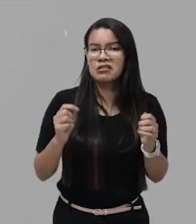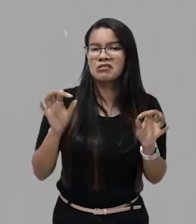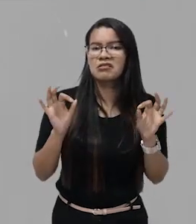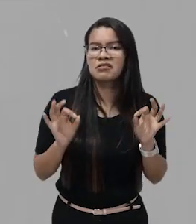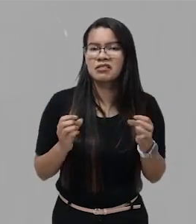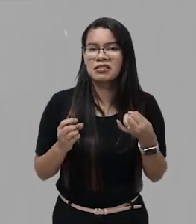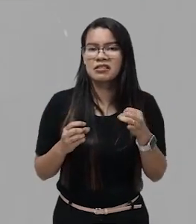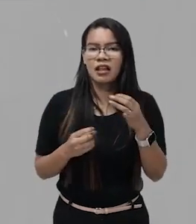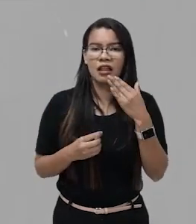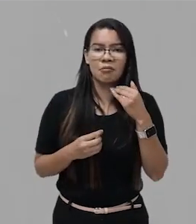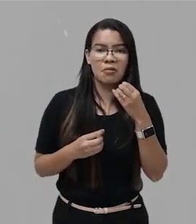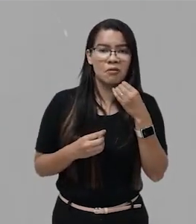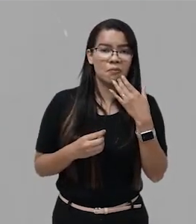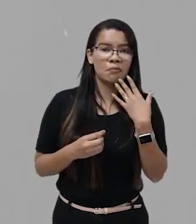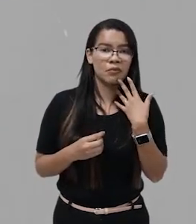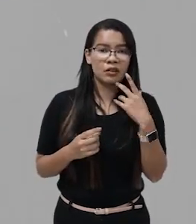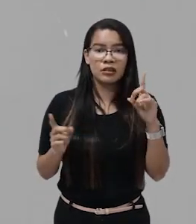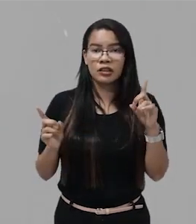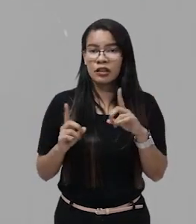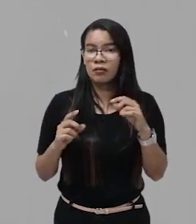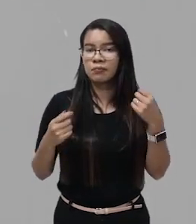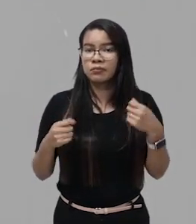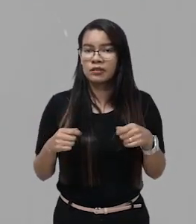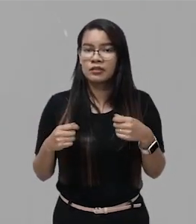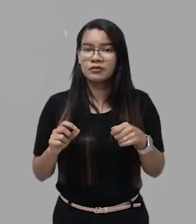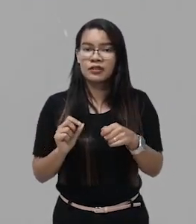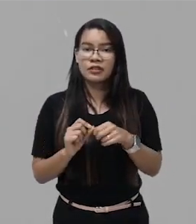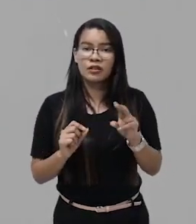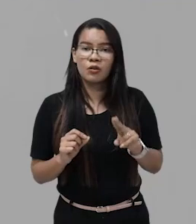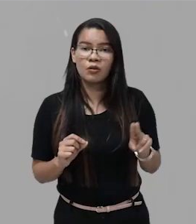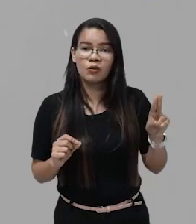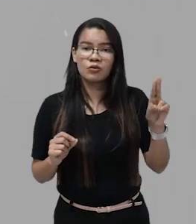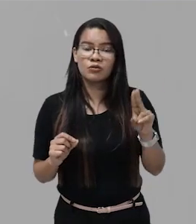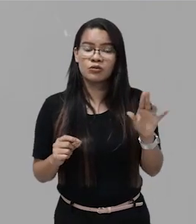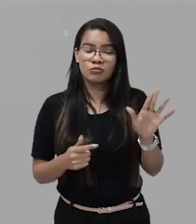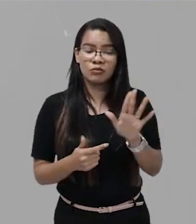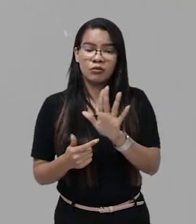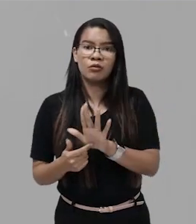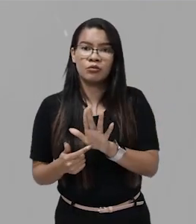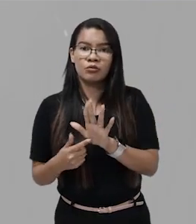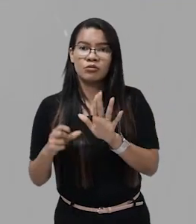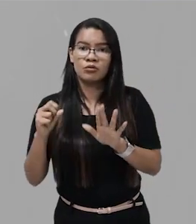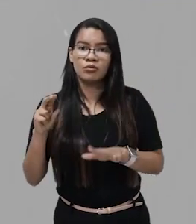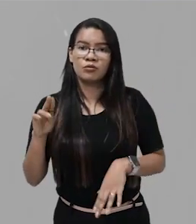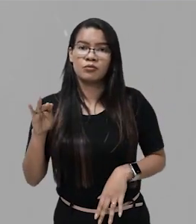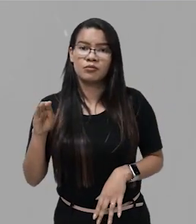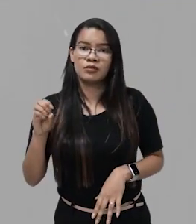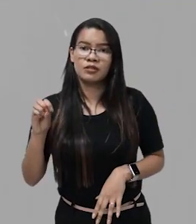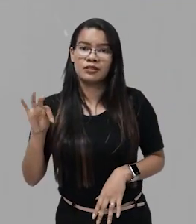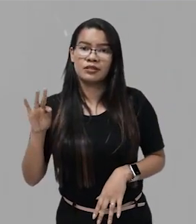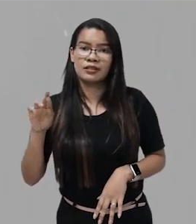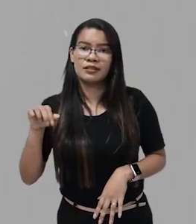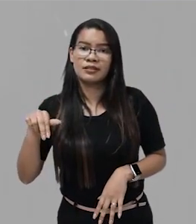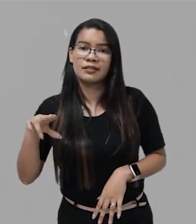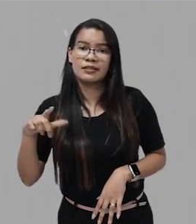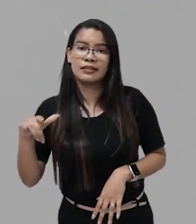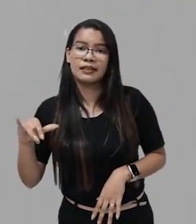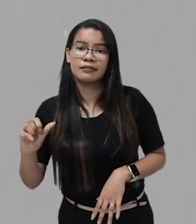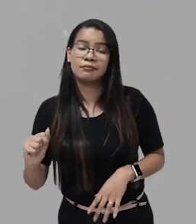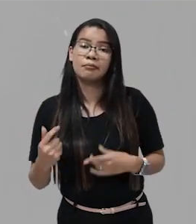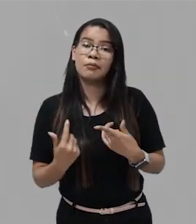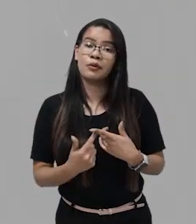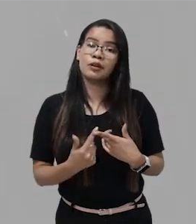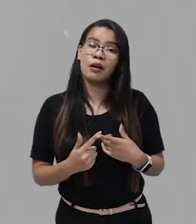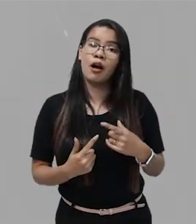alimenta de forma adequada, ele não precisa fazer uso desse tipo de substância. Porque como a